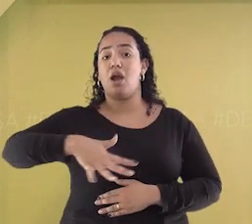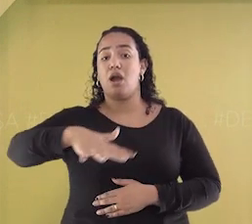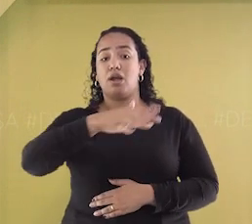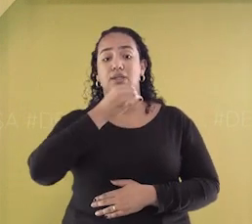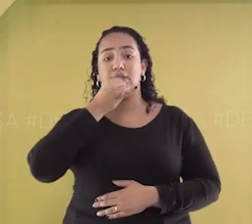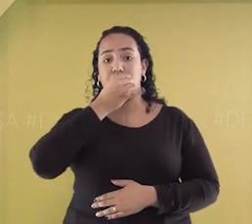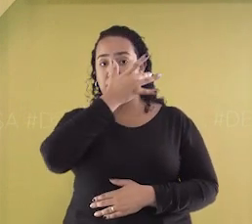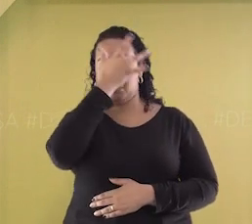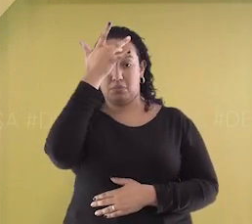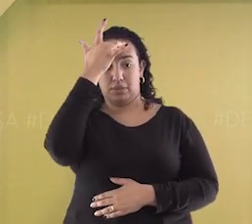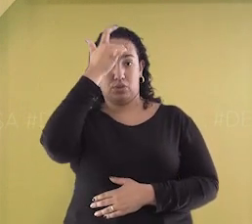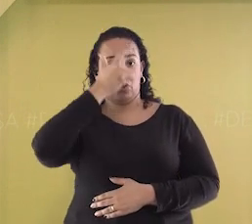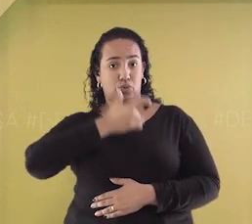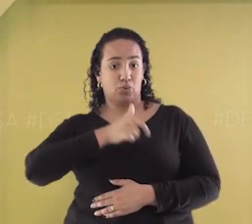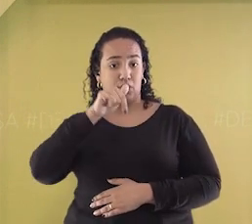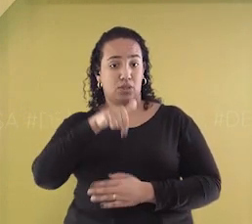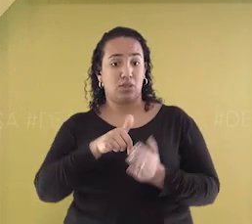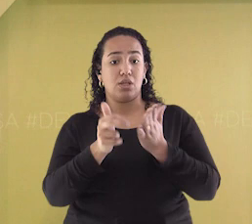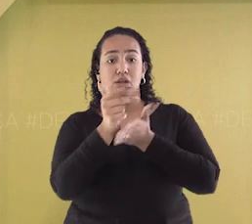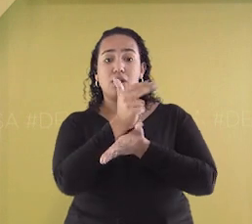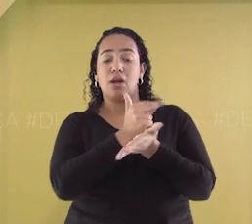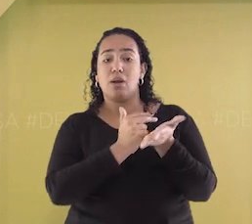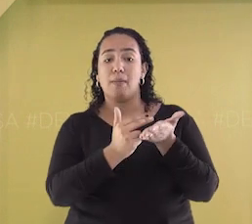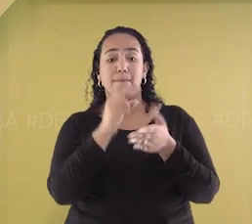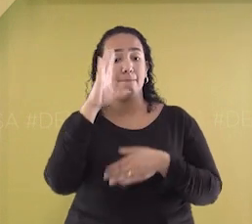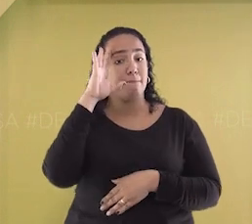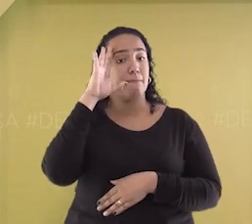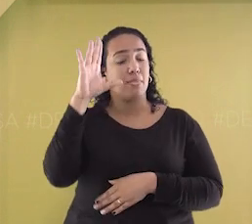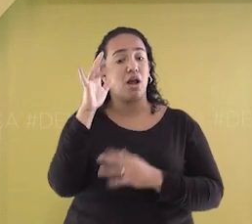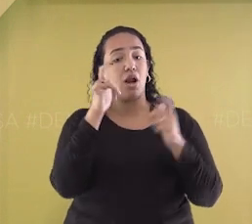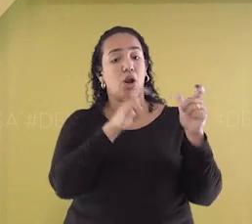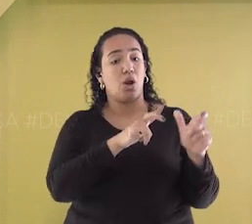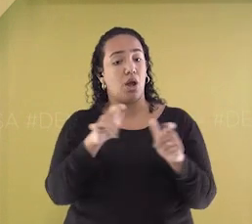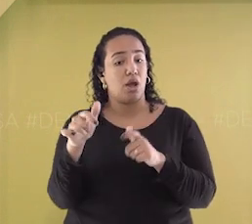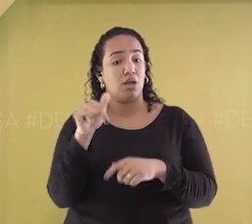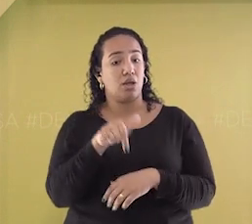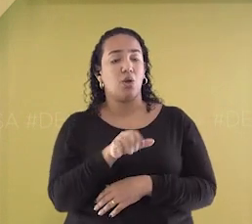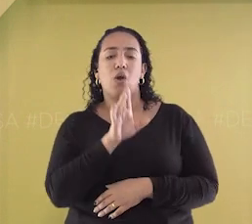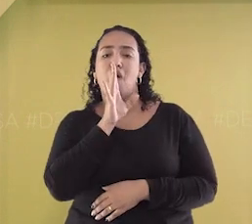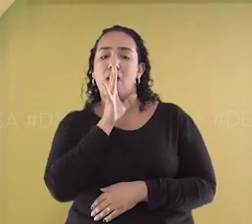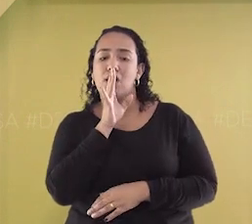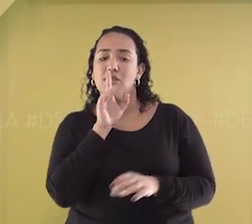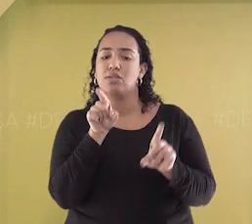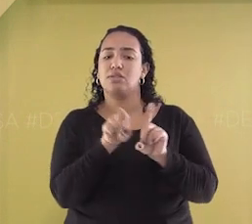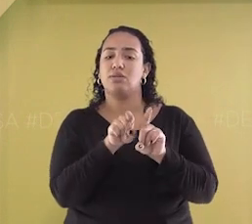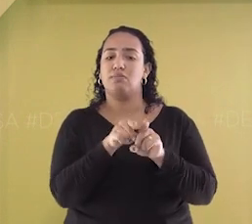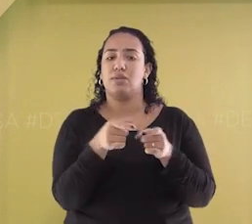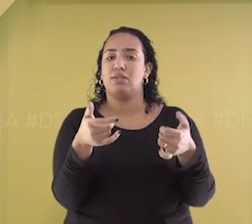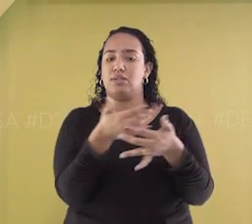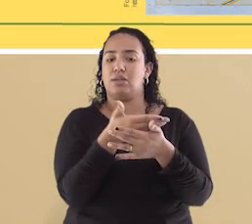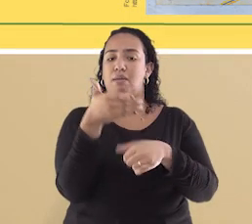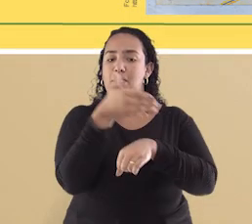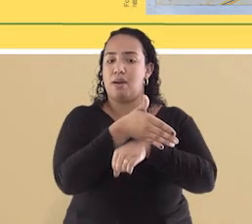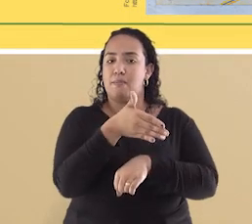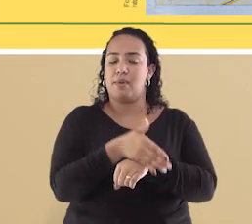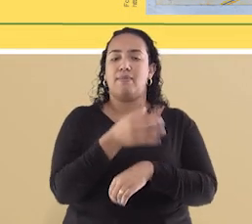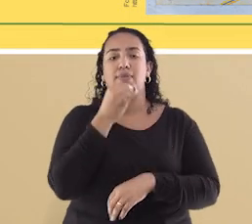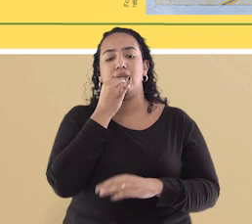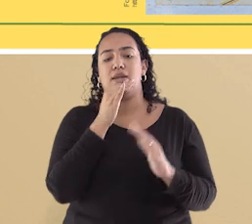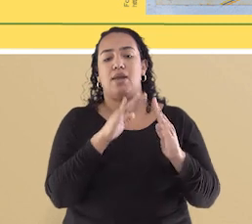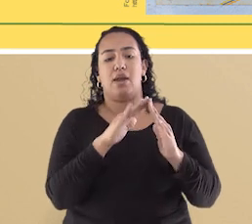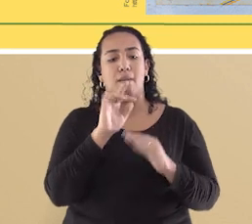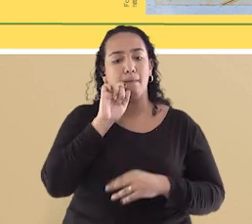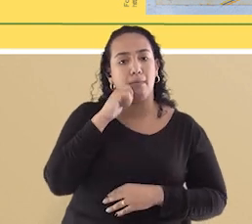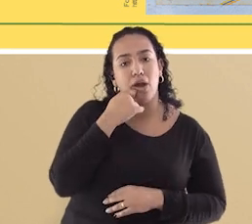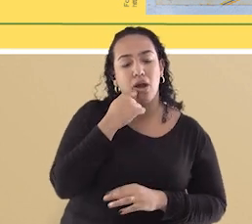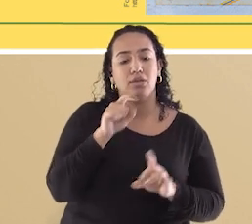espacial de uma pessoa que retratou os principais pontos que ela conhece e frequenta na sua cidade, como a